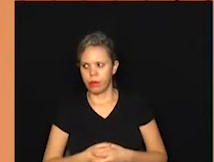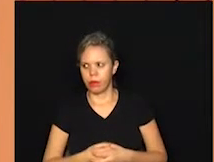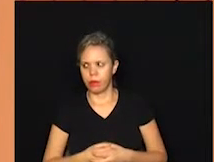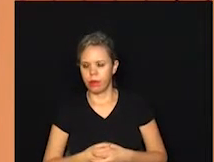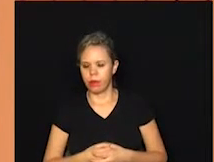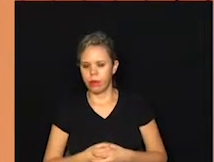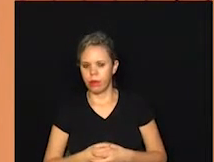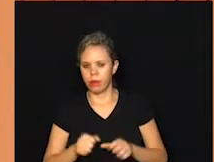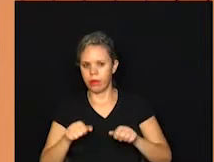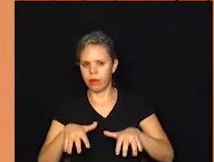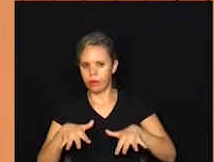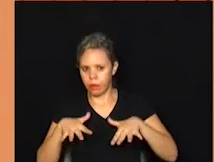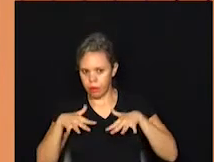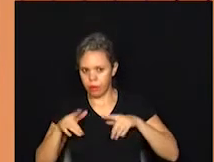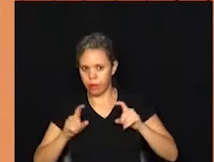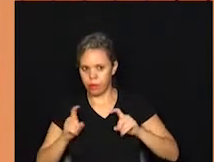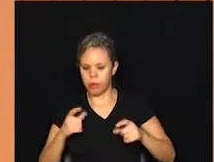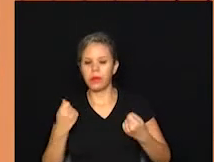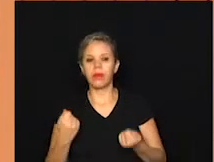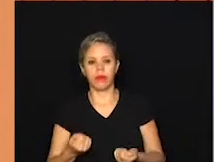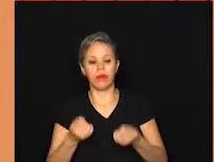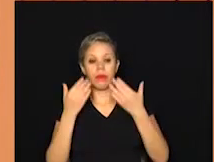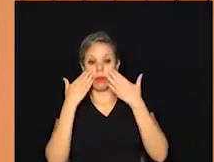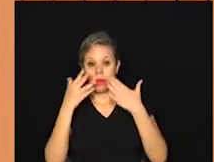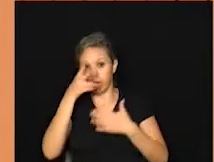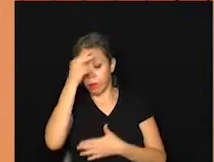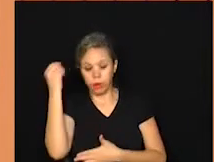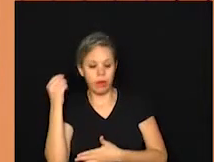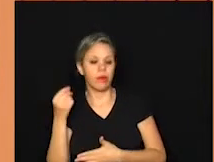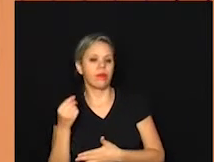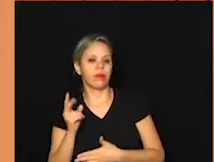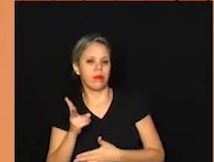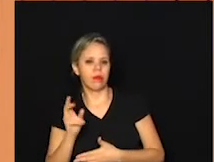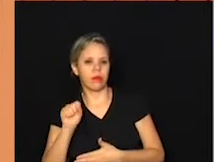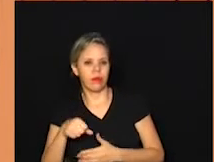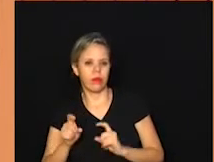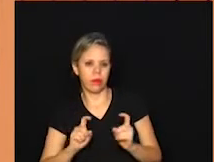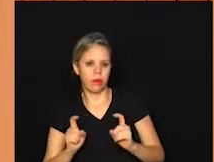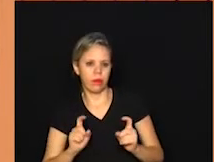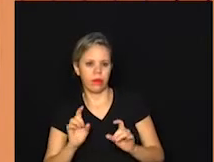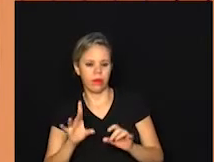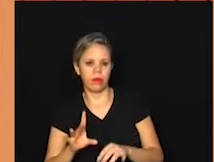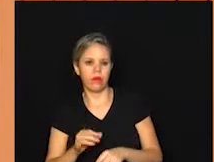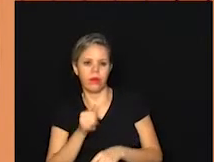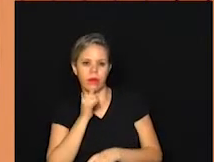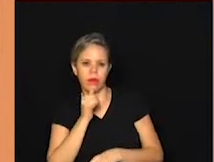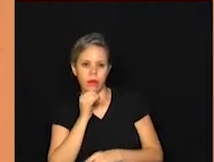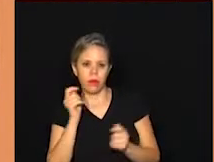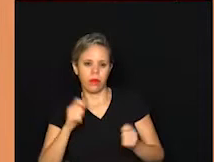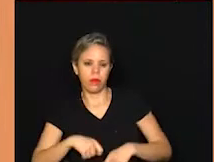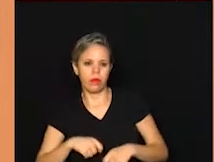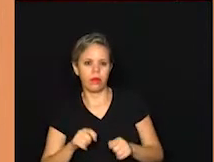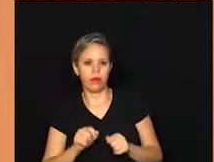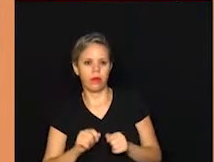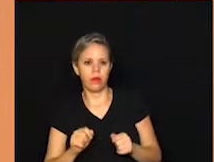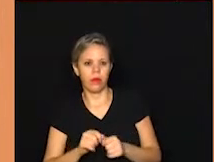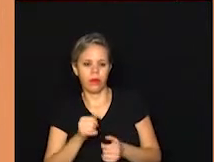do plenário têm que ser públicas, sem exceção, só as reuniões de coordenação poderão ser